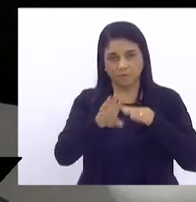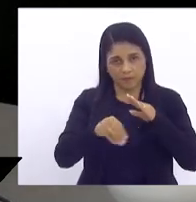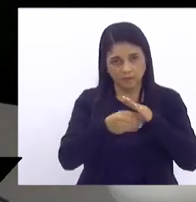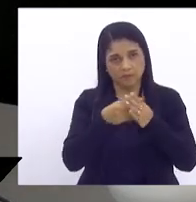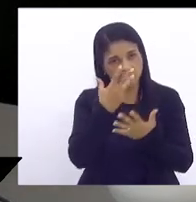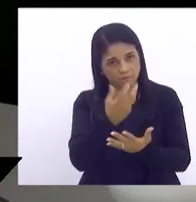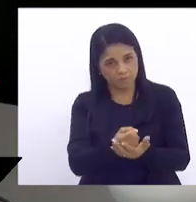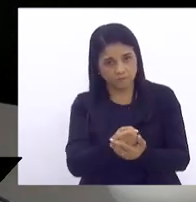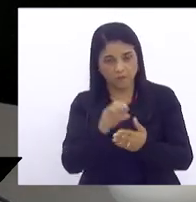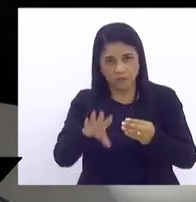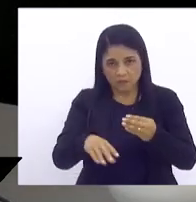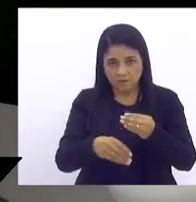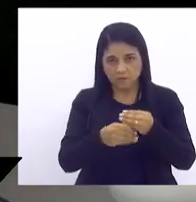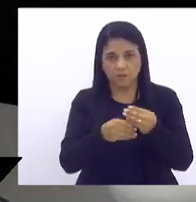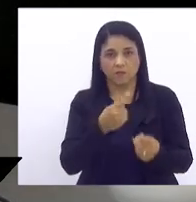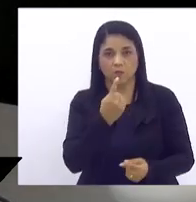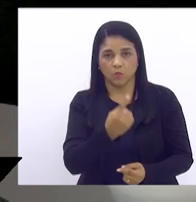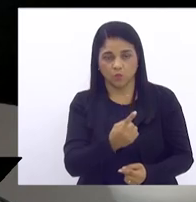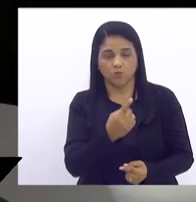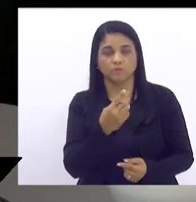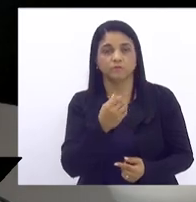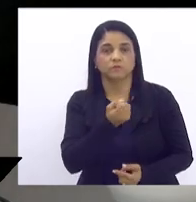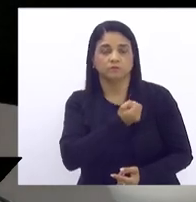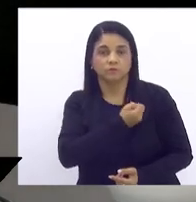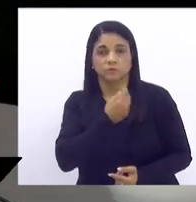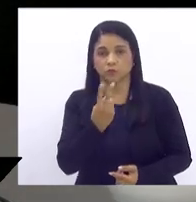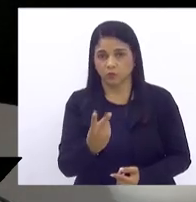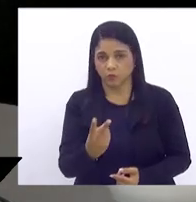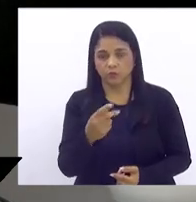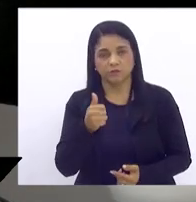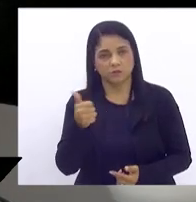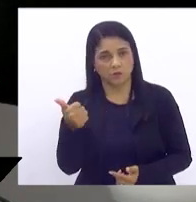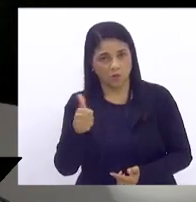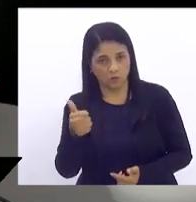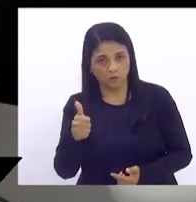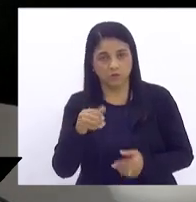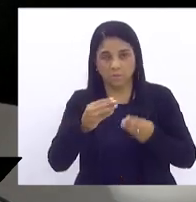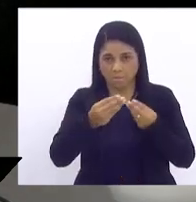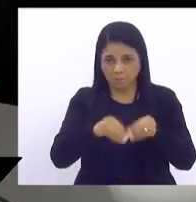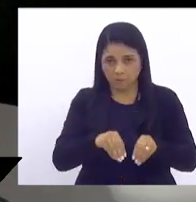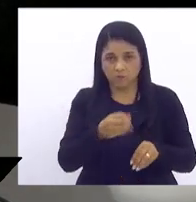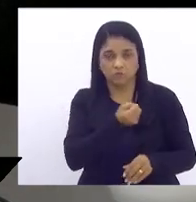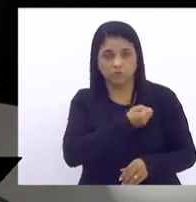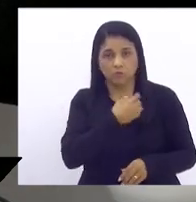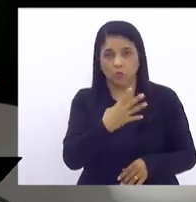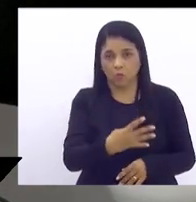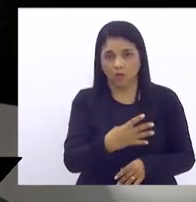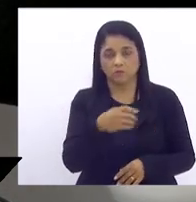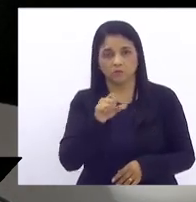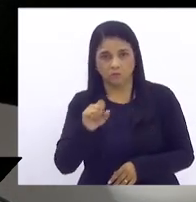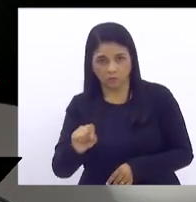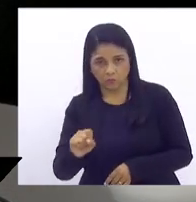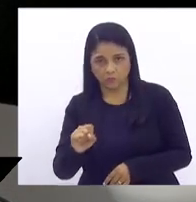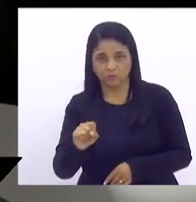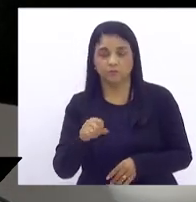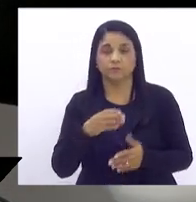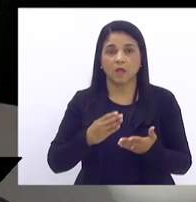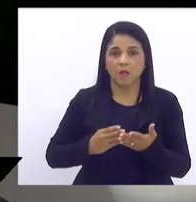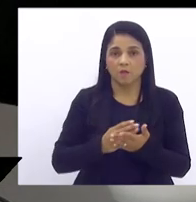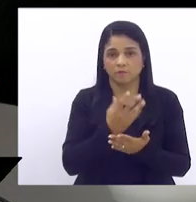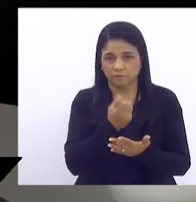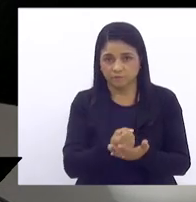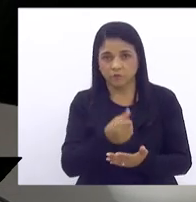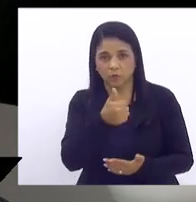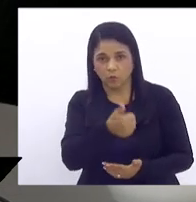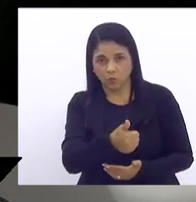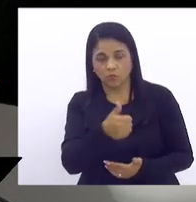favorável às emendas 1, 2, 3 e 11, prejudicadas as emendas 4 e 8, pela aprovação da emenda